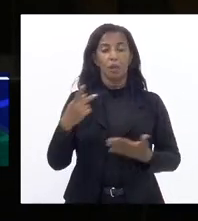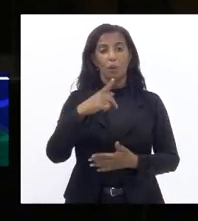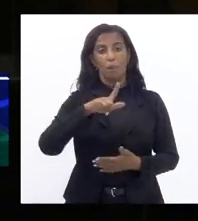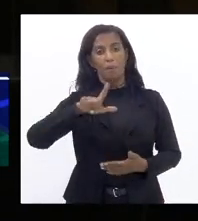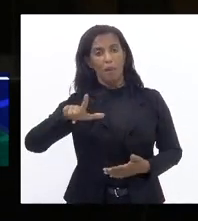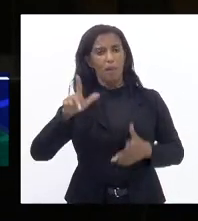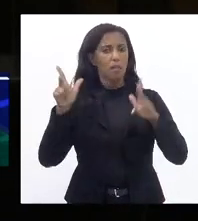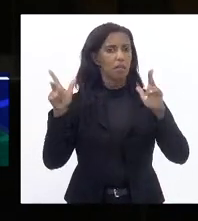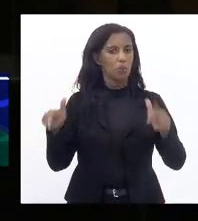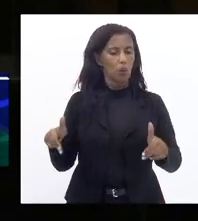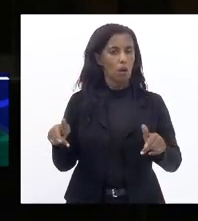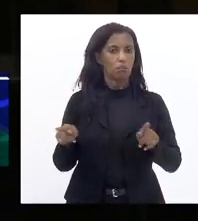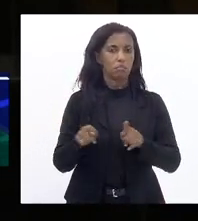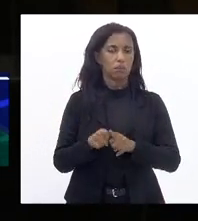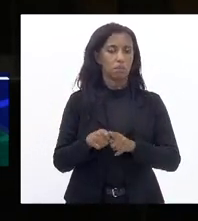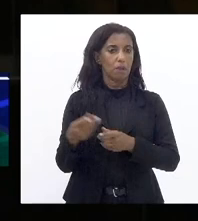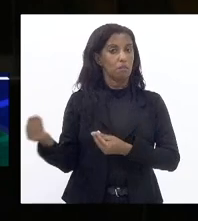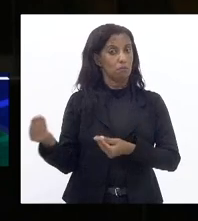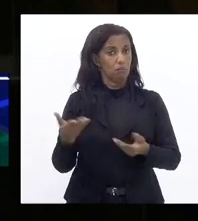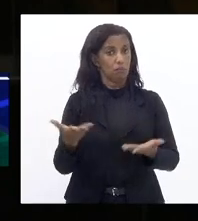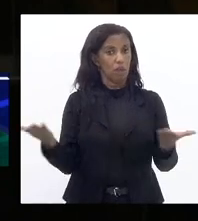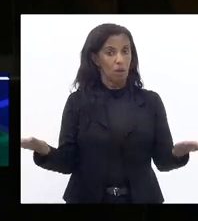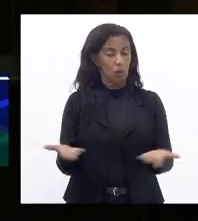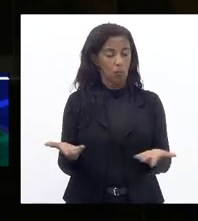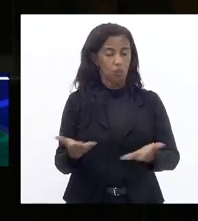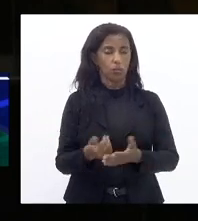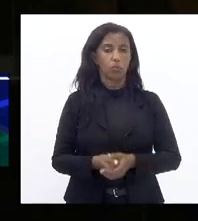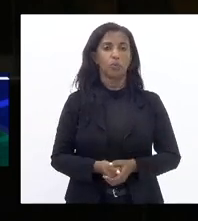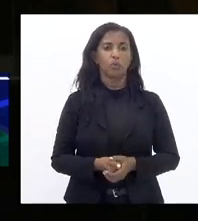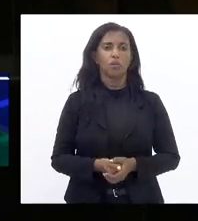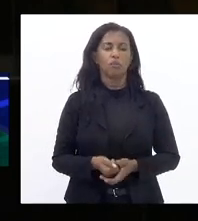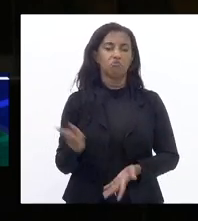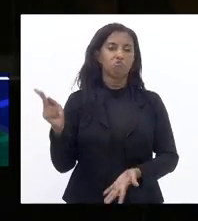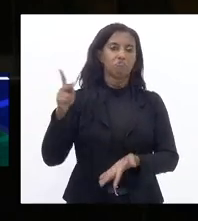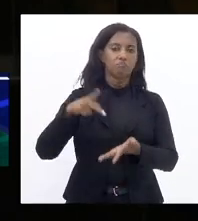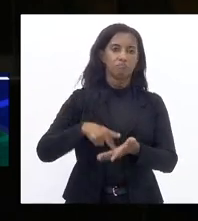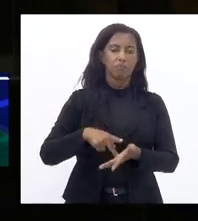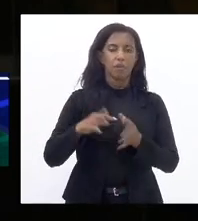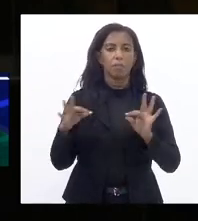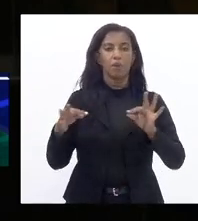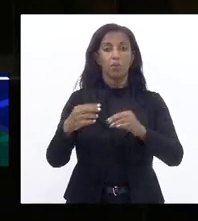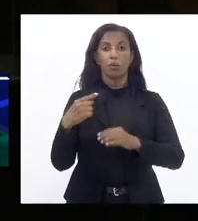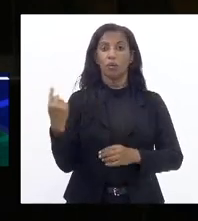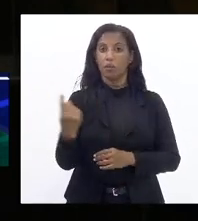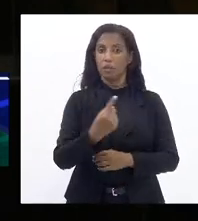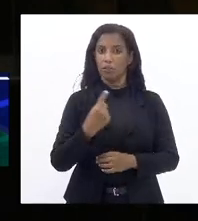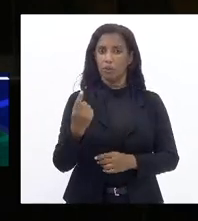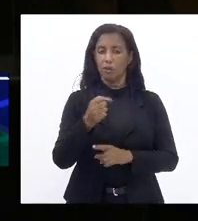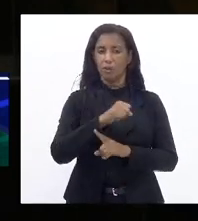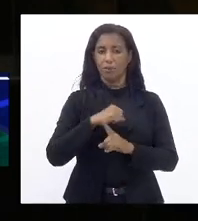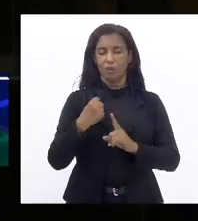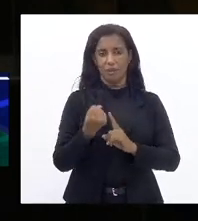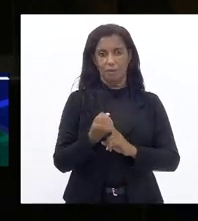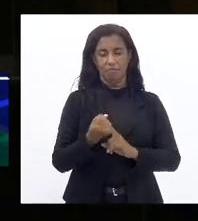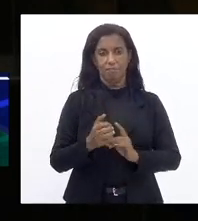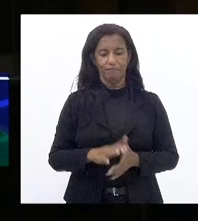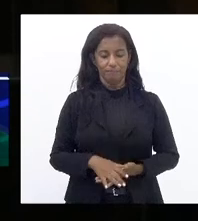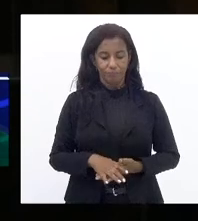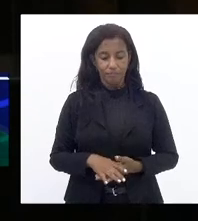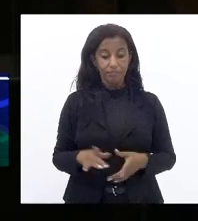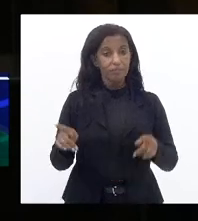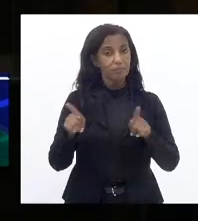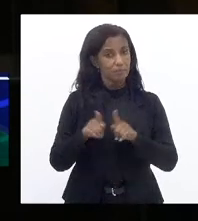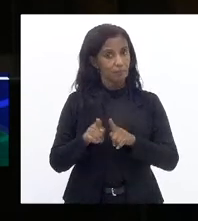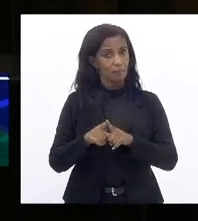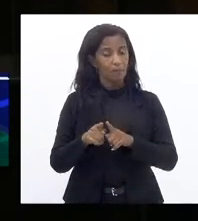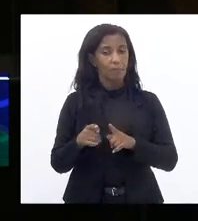também como esse vão trazer uma vez de fala para todas nós na sociedade. Assim como